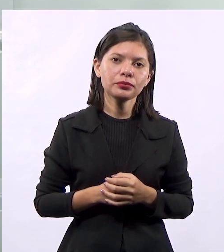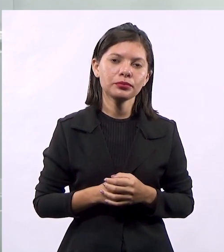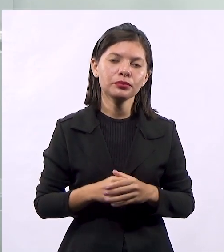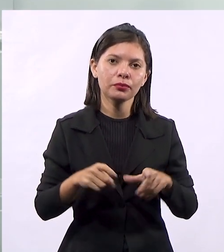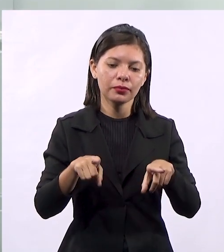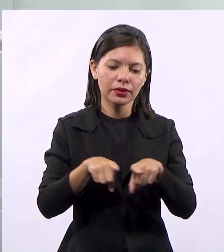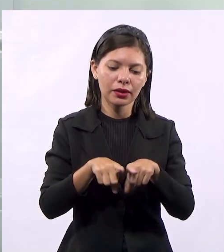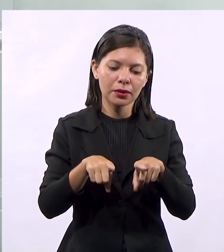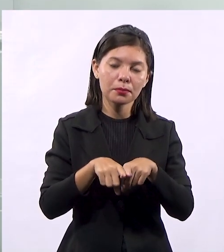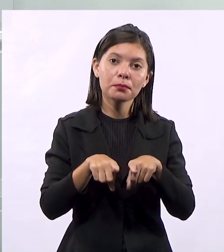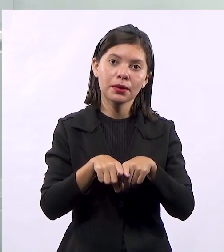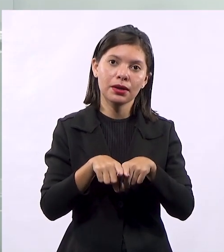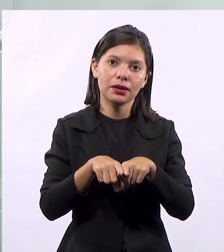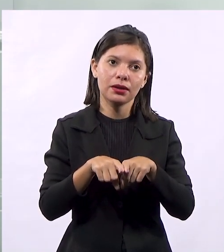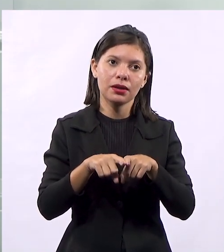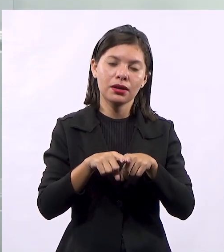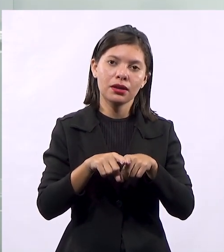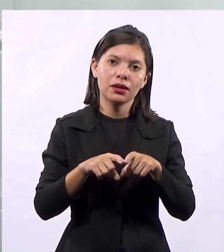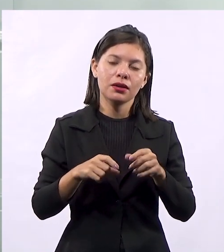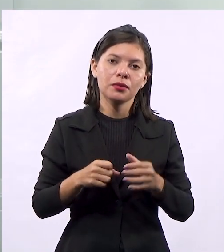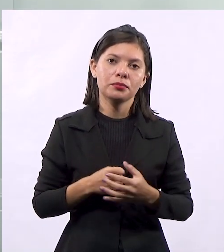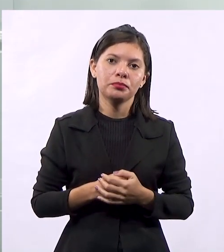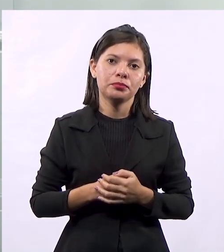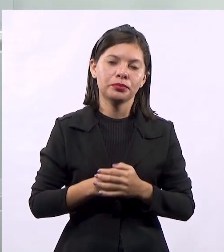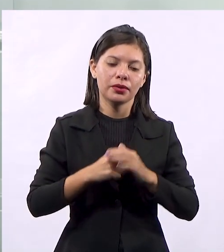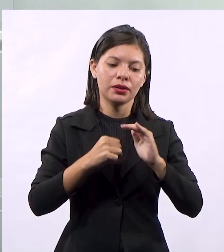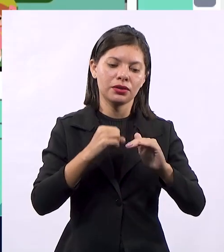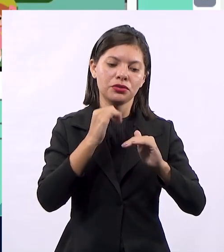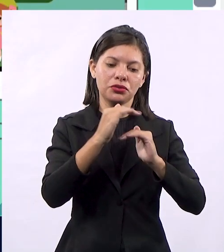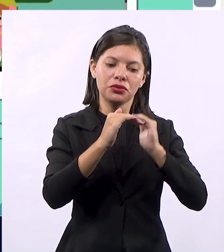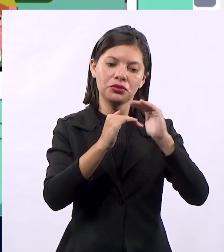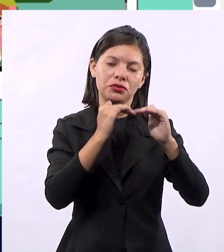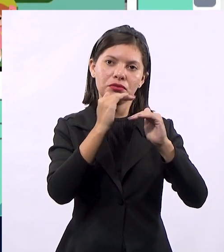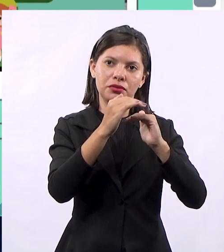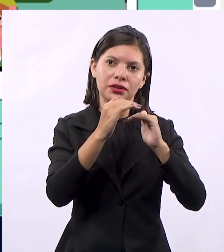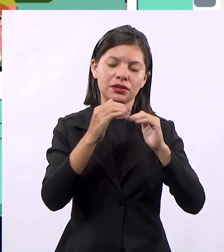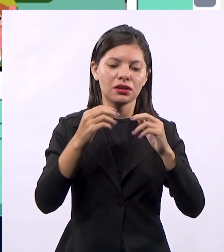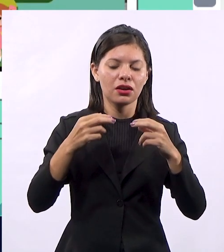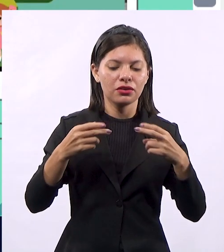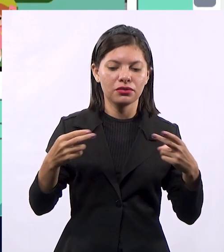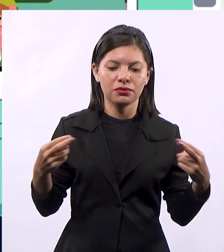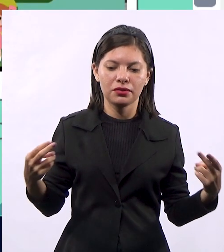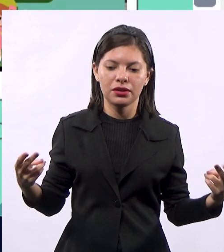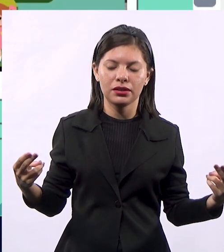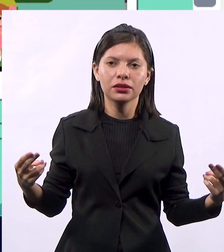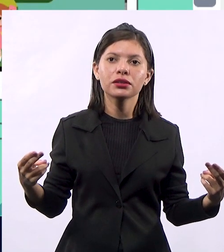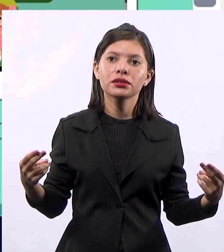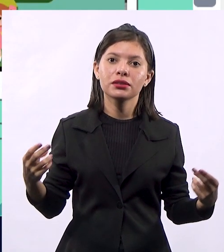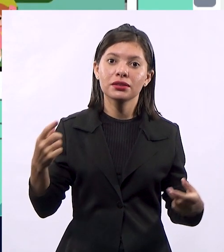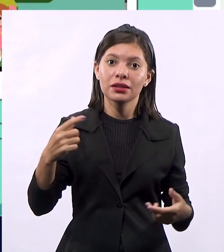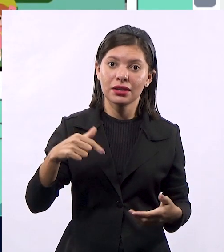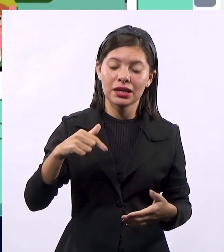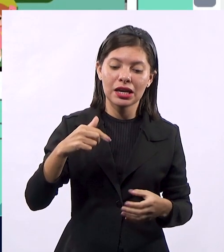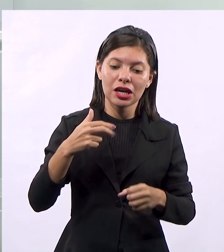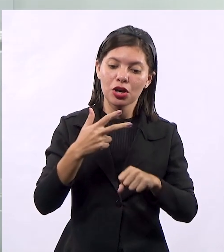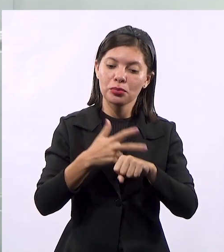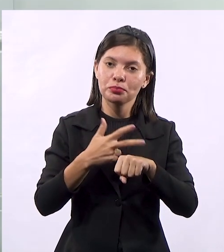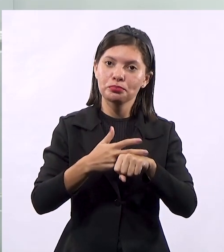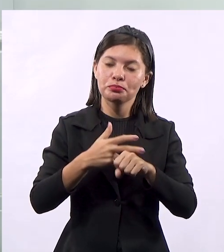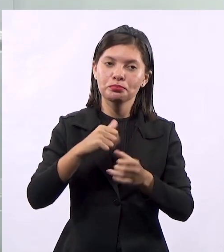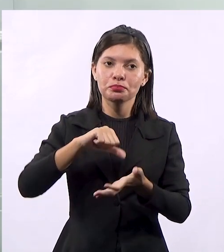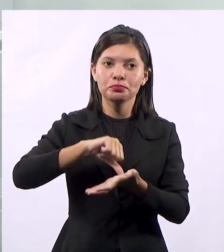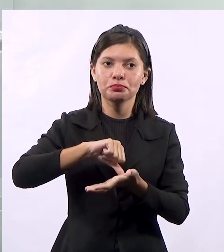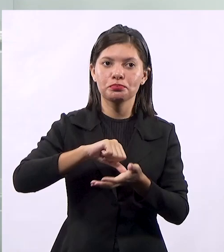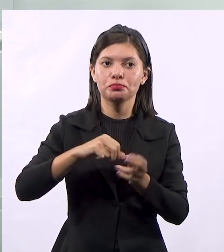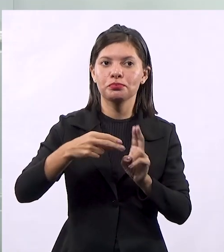estrutura. Acesse e confira. E depois, os níveis e modalidades. Também é uma externa, um vídeo produzido aqui pelos estúdios